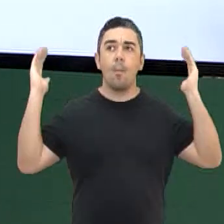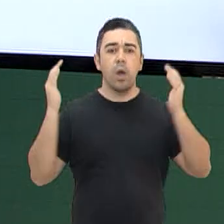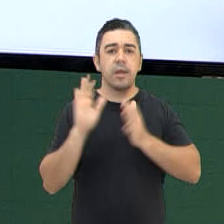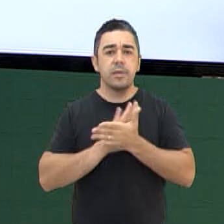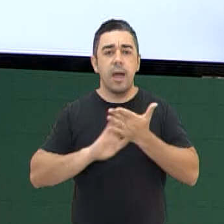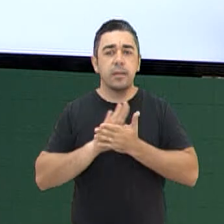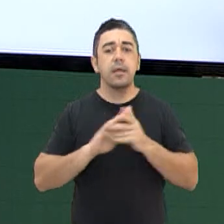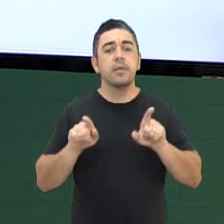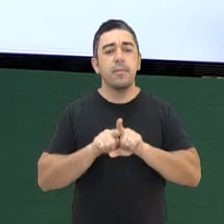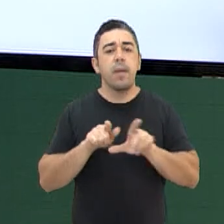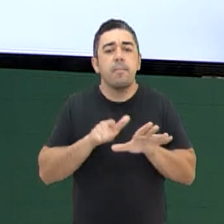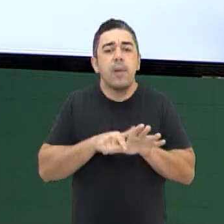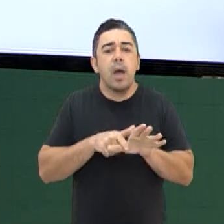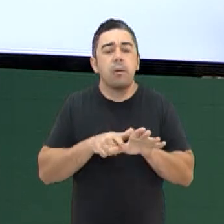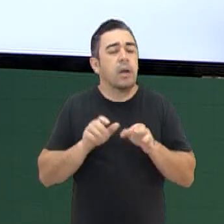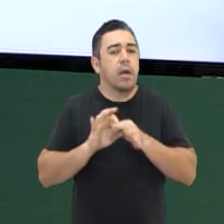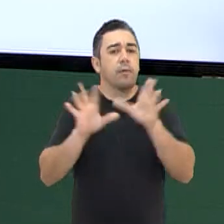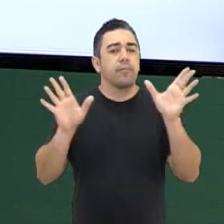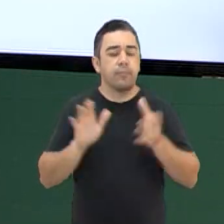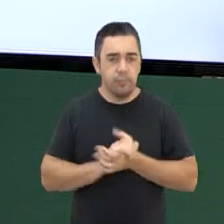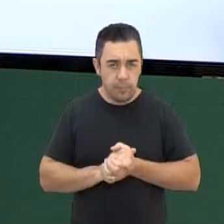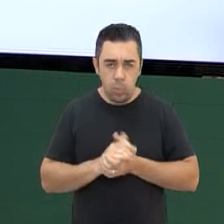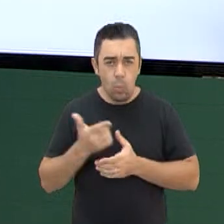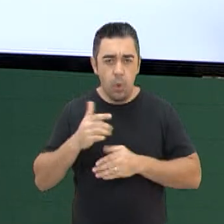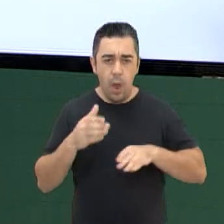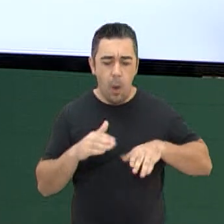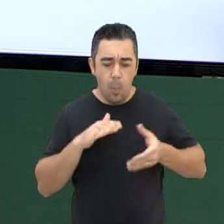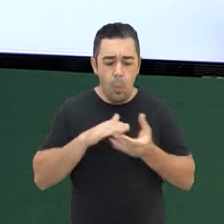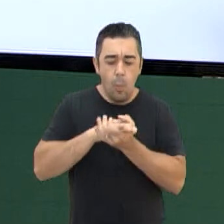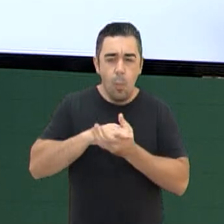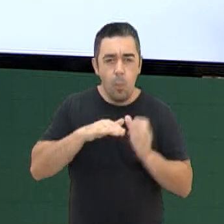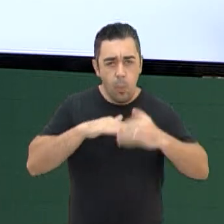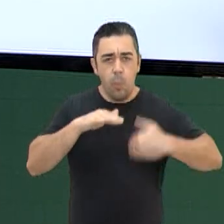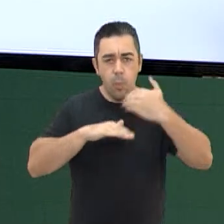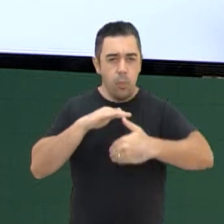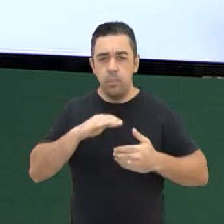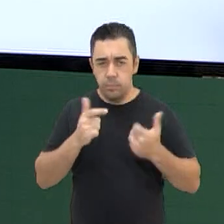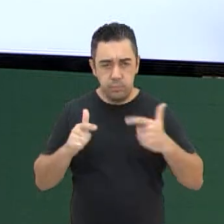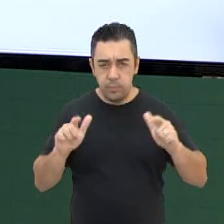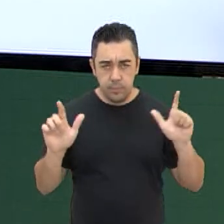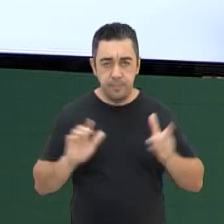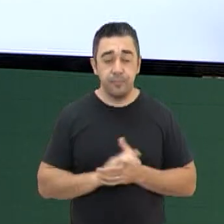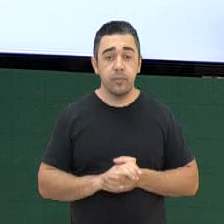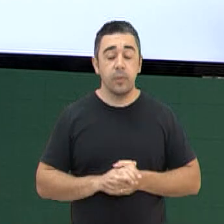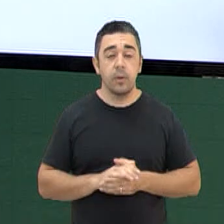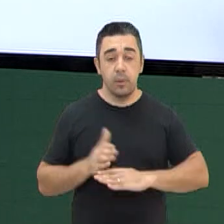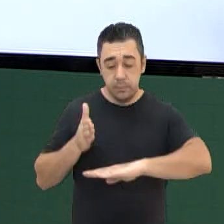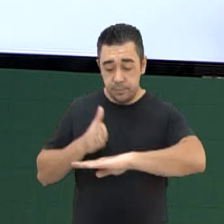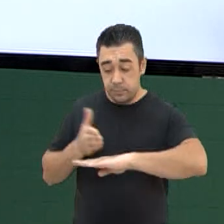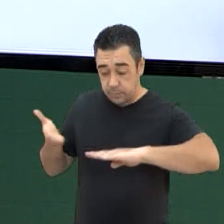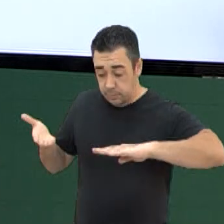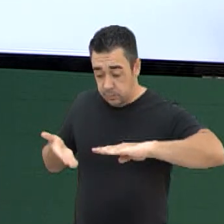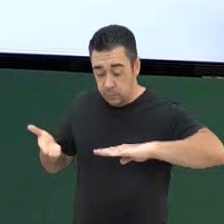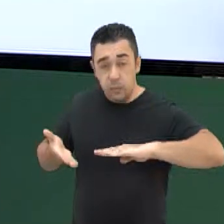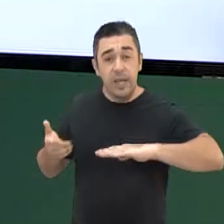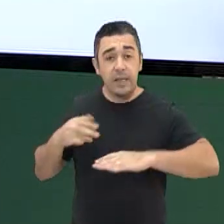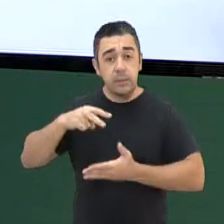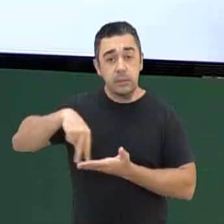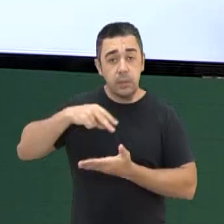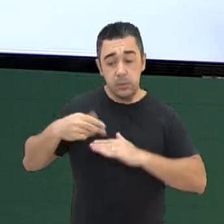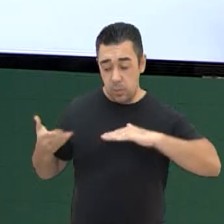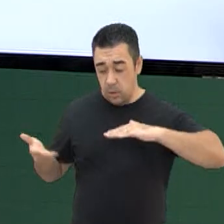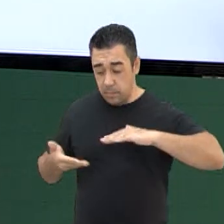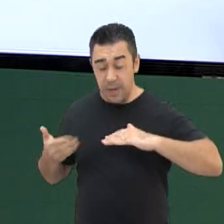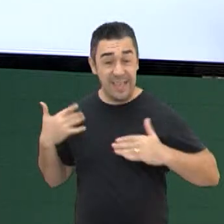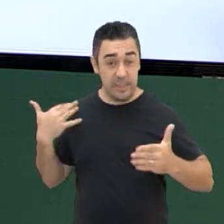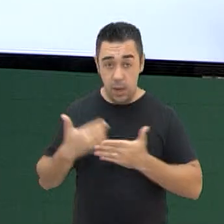descalça. Falando da dança contemporânea, a partir de meados de 1950 e 60 até os